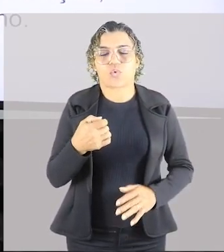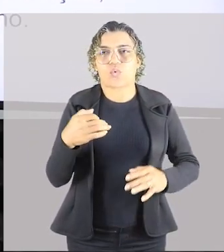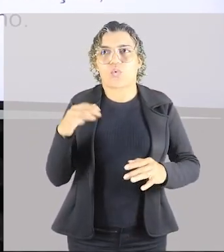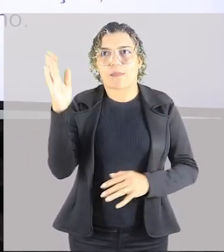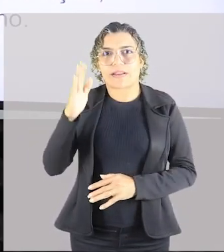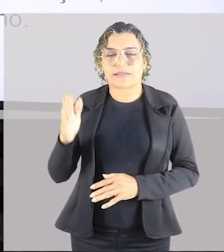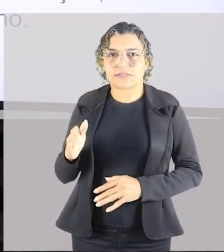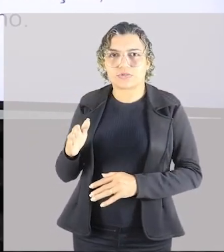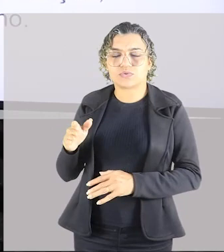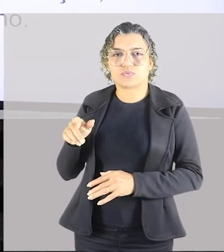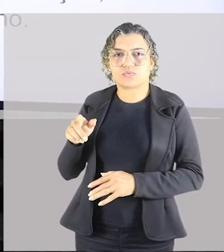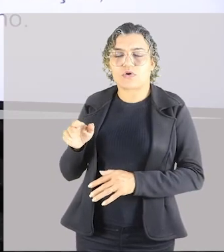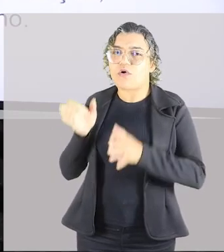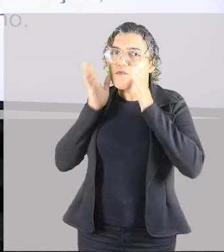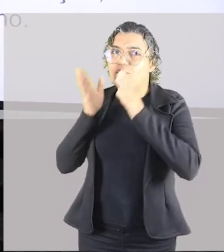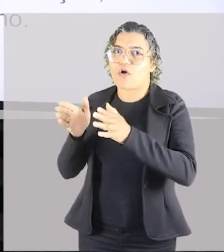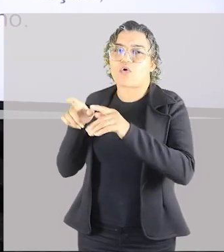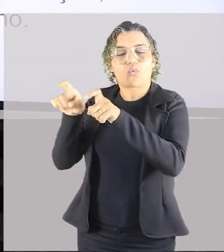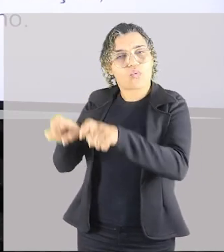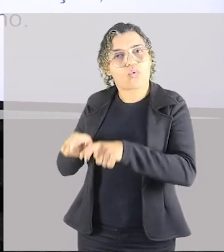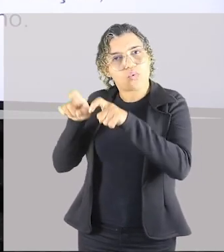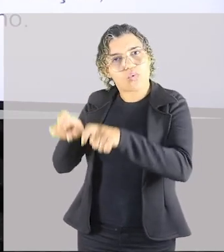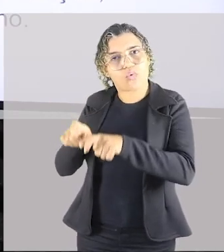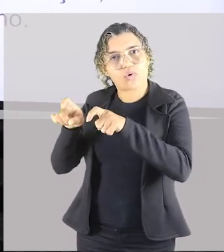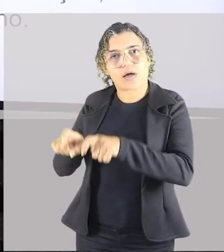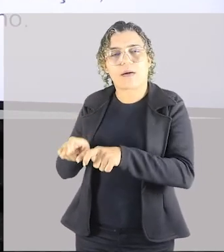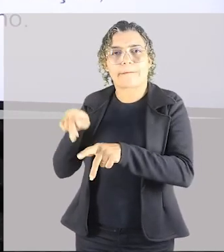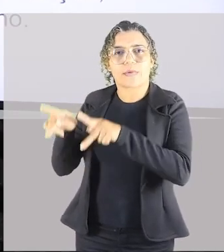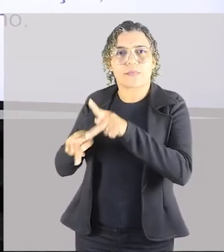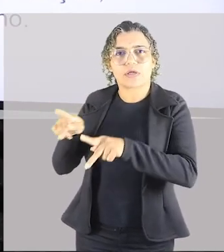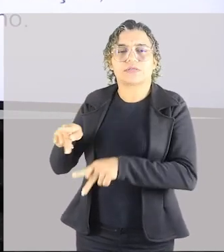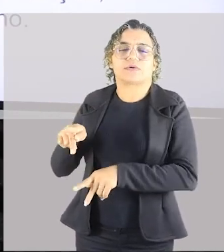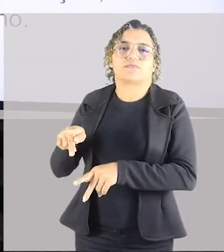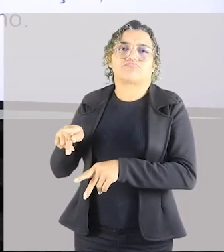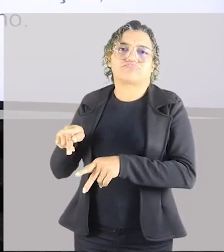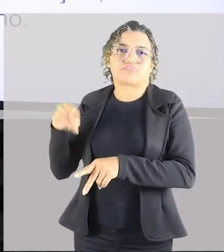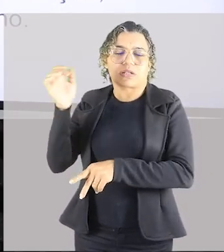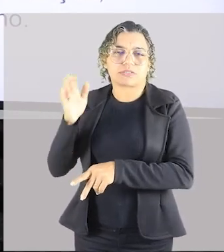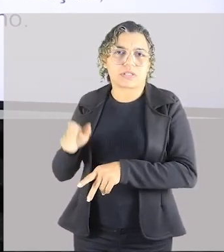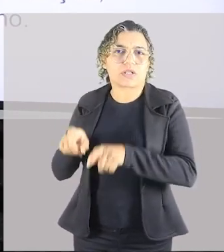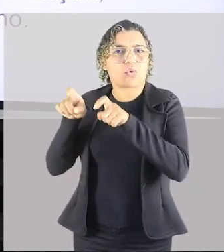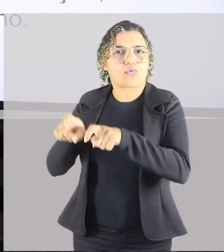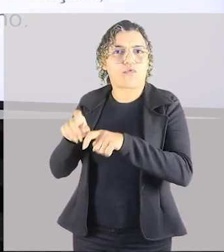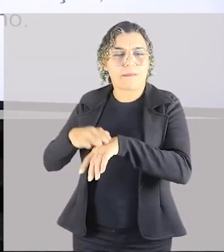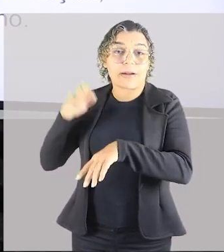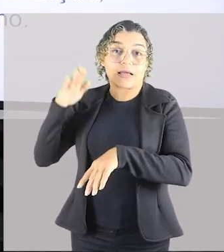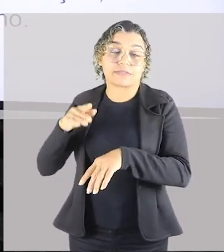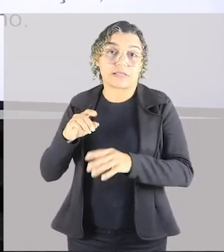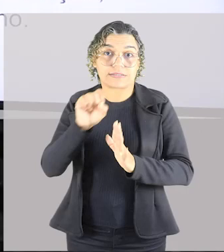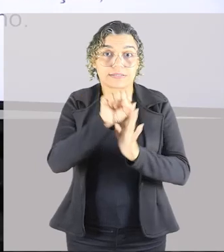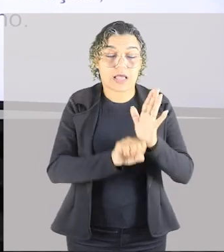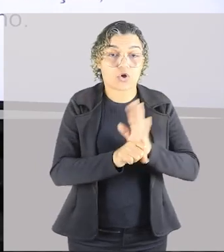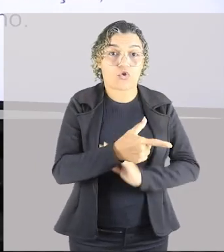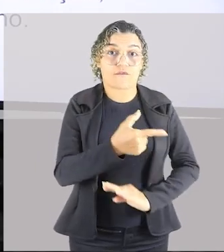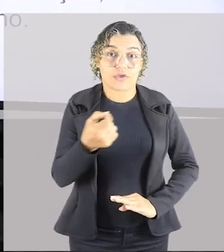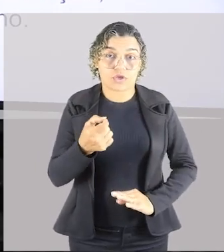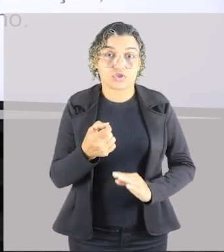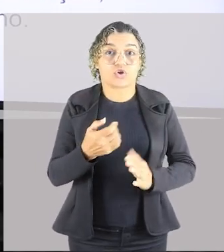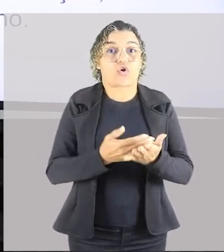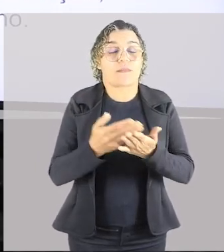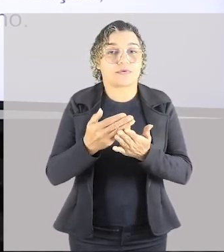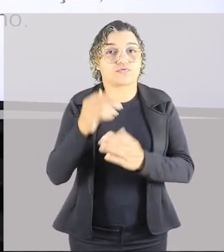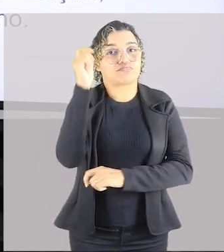parte da população brasileira vivia no campo, praticando as atividades de primeiro setor. É só no século XX, com a